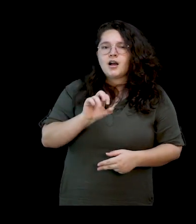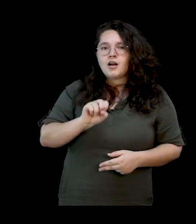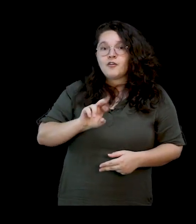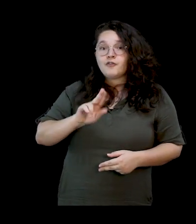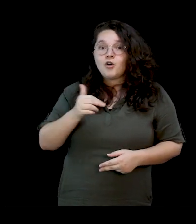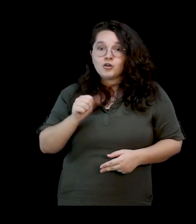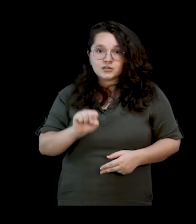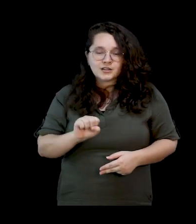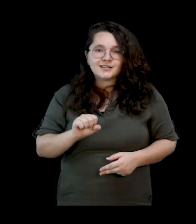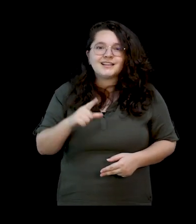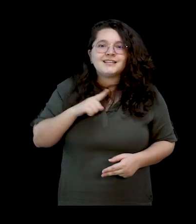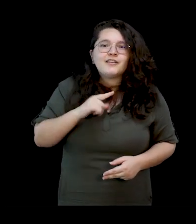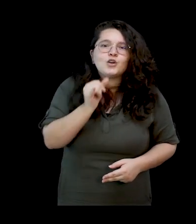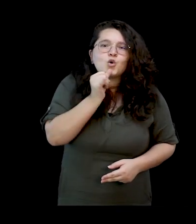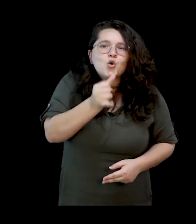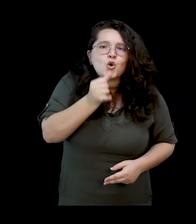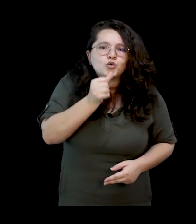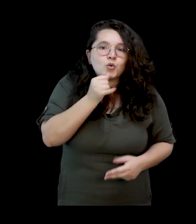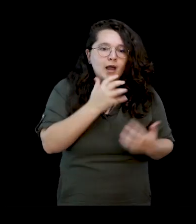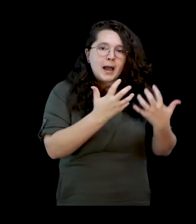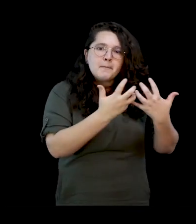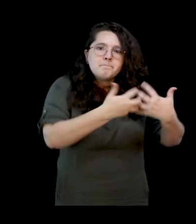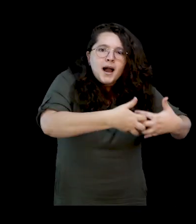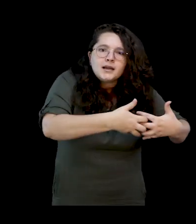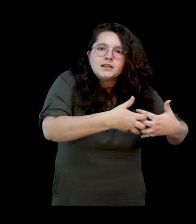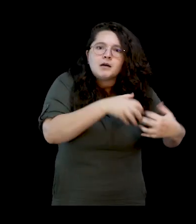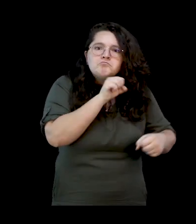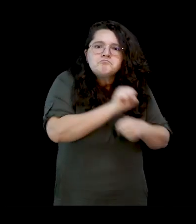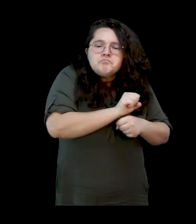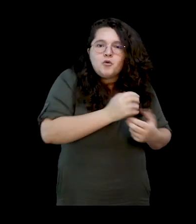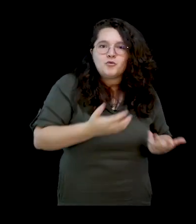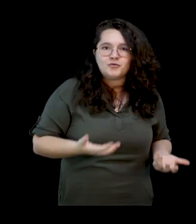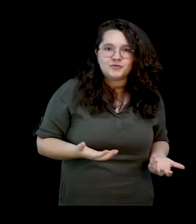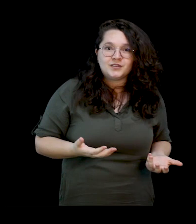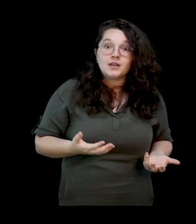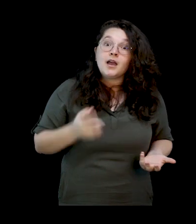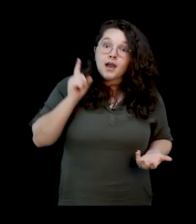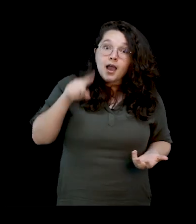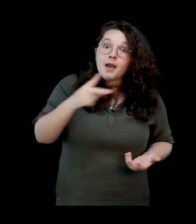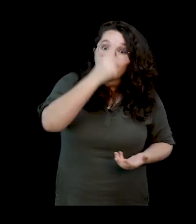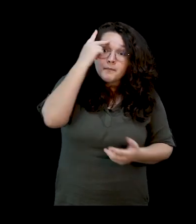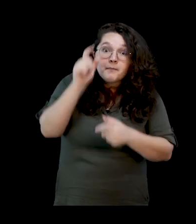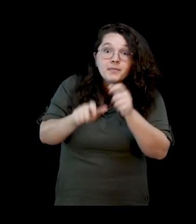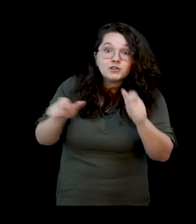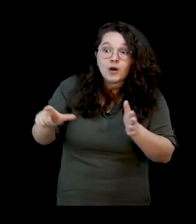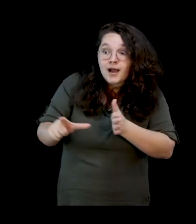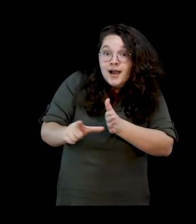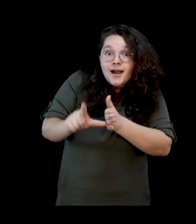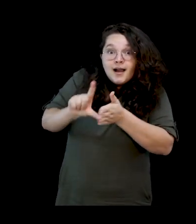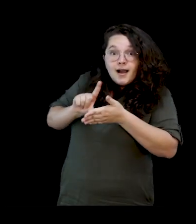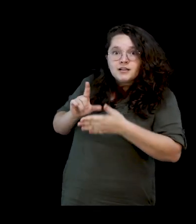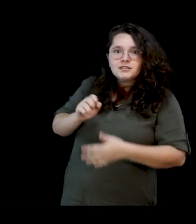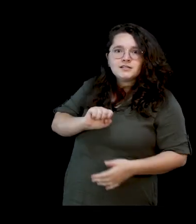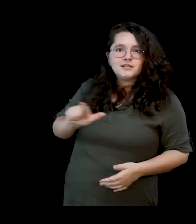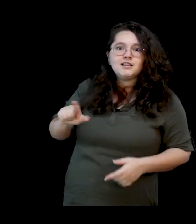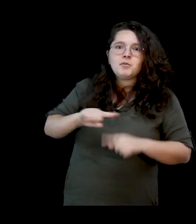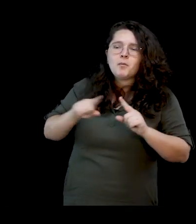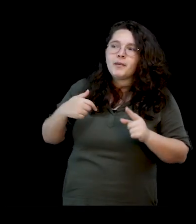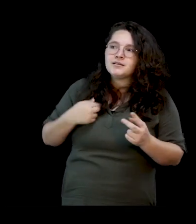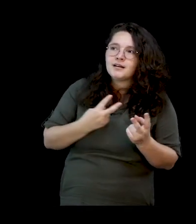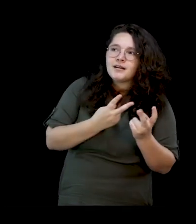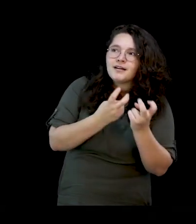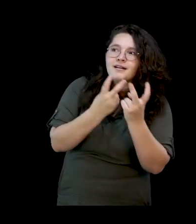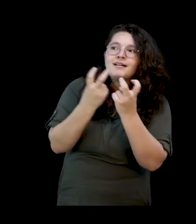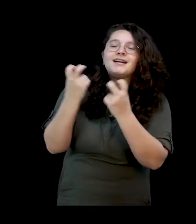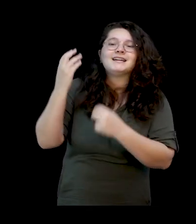2 anos antes com o conto A Máquina Parou. Né? São pessoas que viram longe e que conseguiram